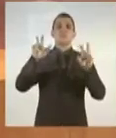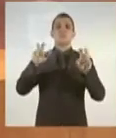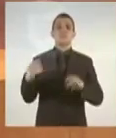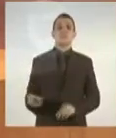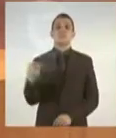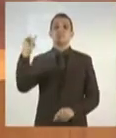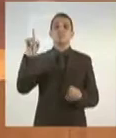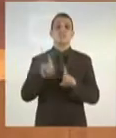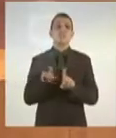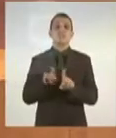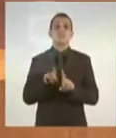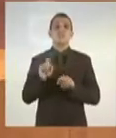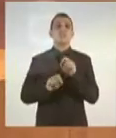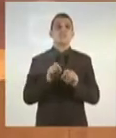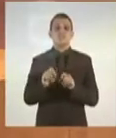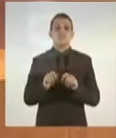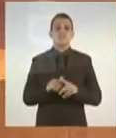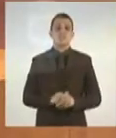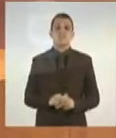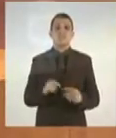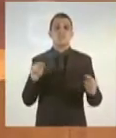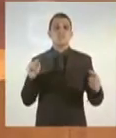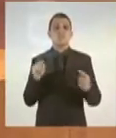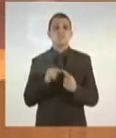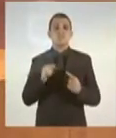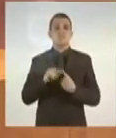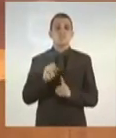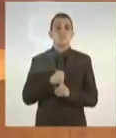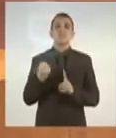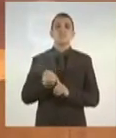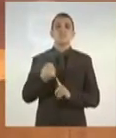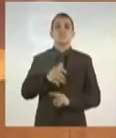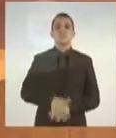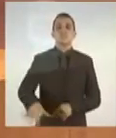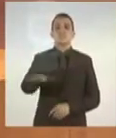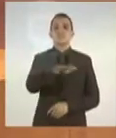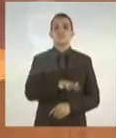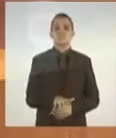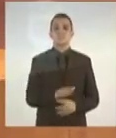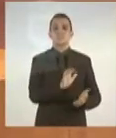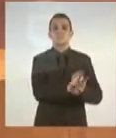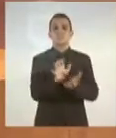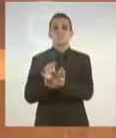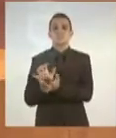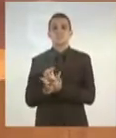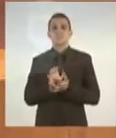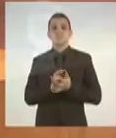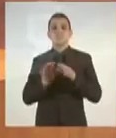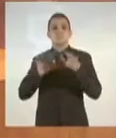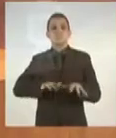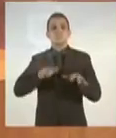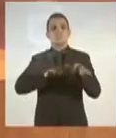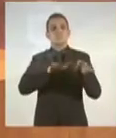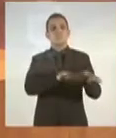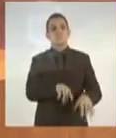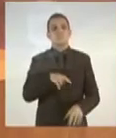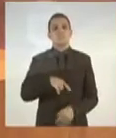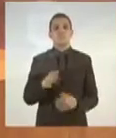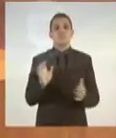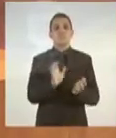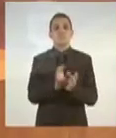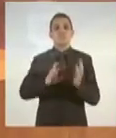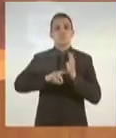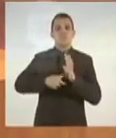Marco Aurélio, que a sociedade articulada pelos movimentos sociais, pelas centrais